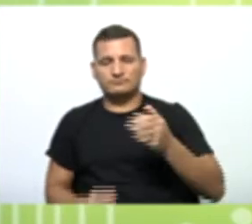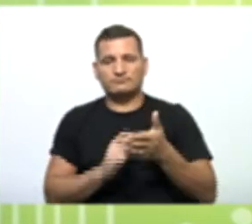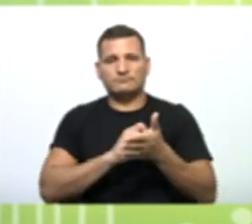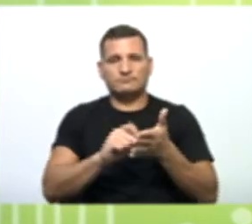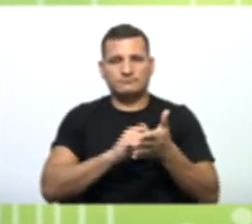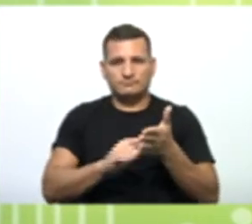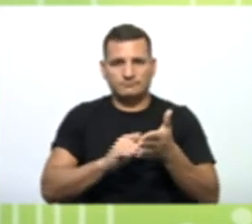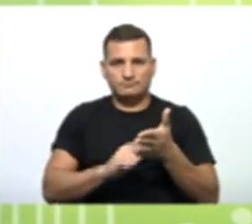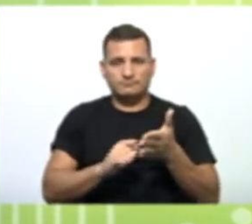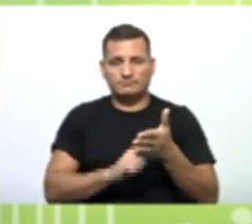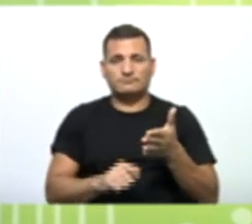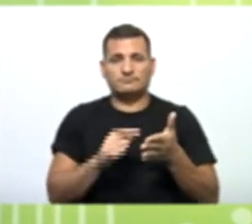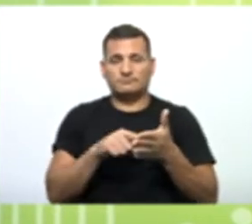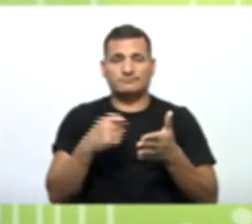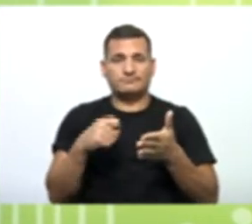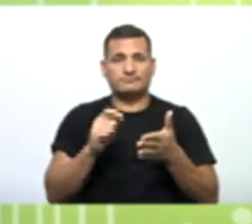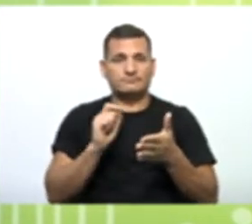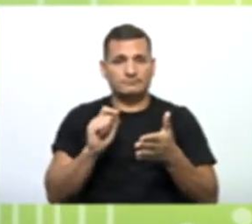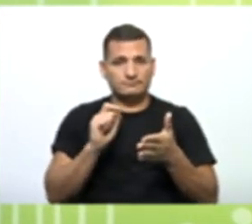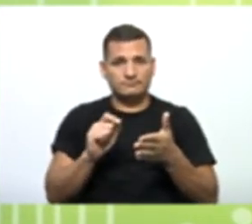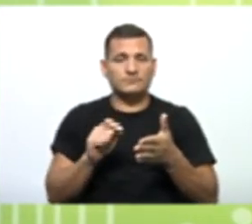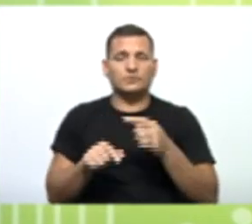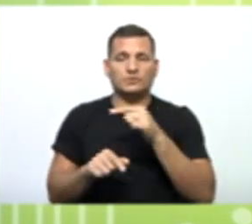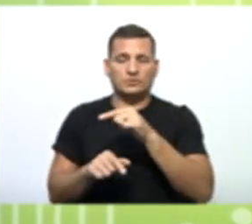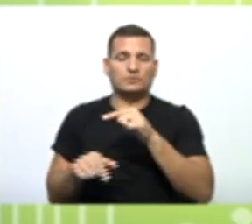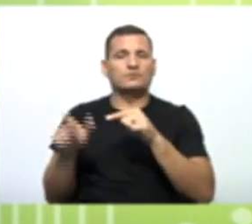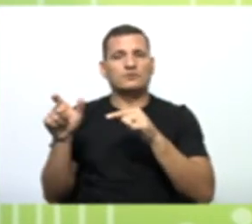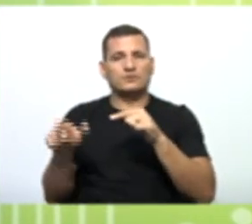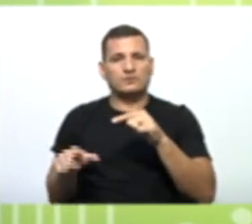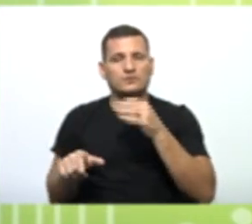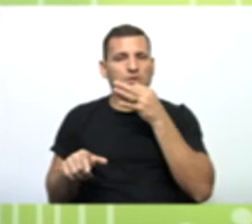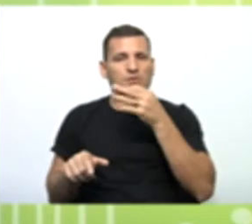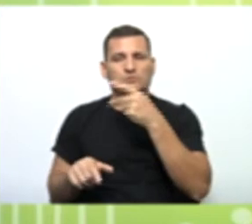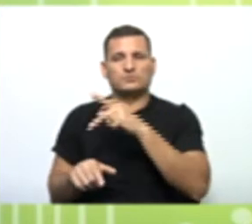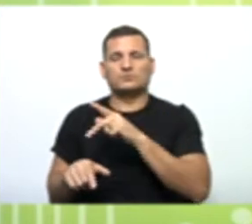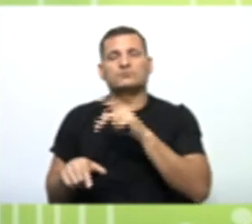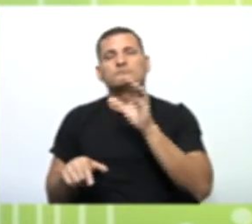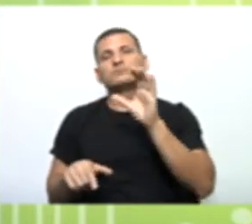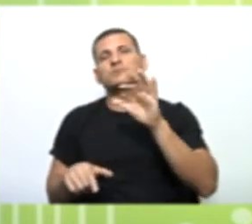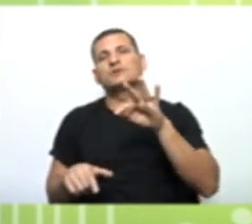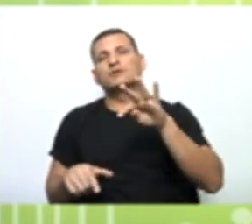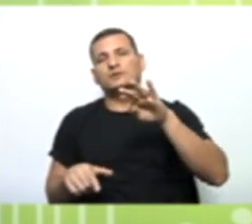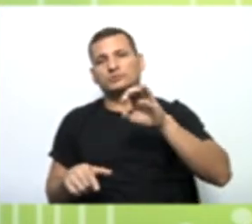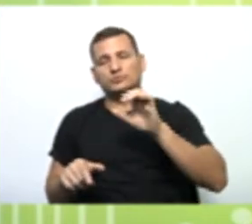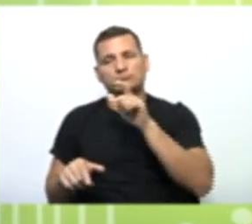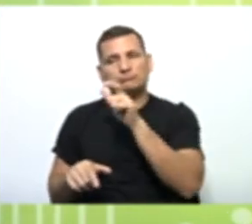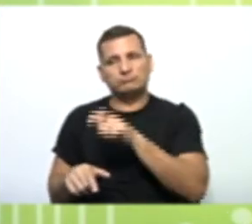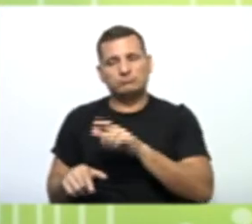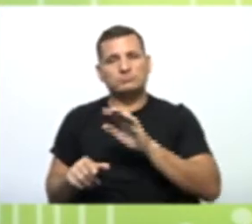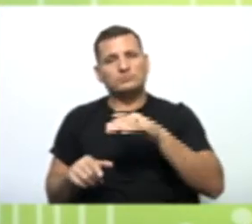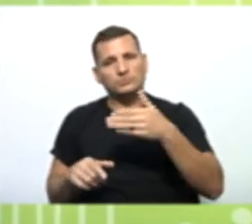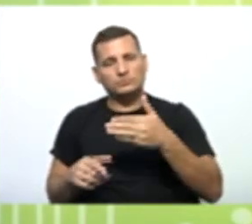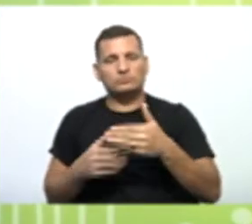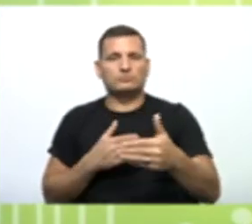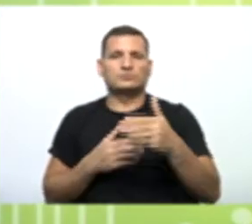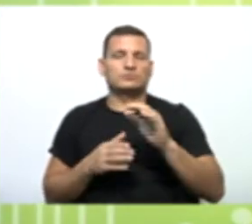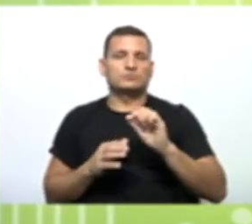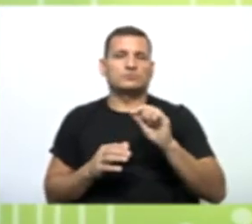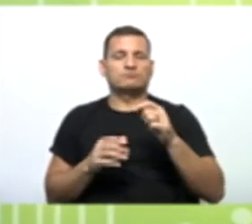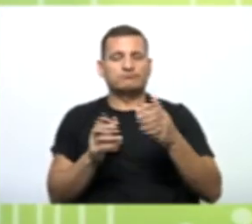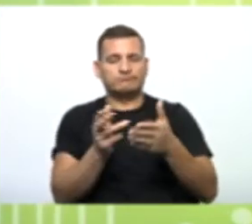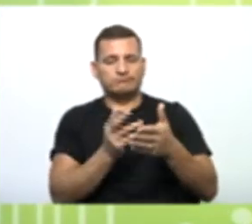levar em consideração o seu cliente, certo? E aí sim você começar a prototipar, que é o termo